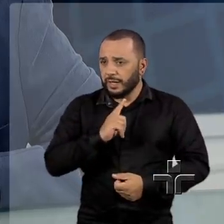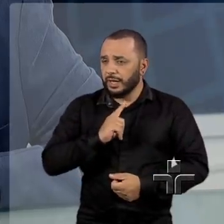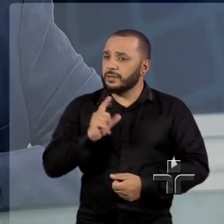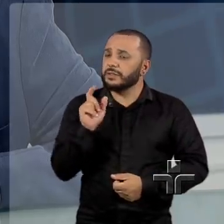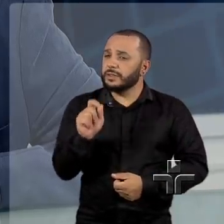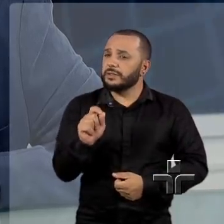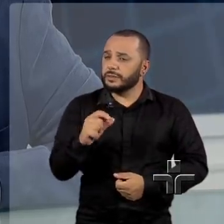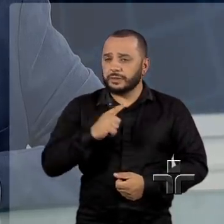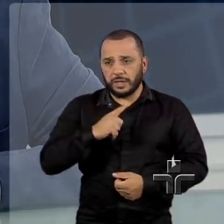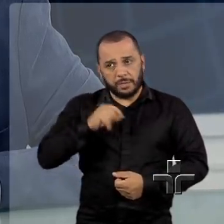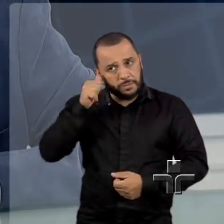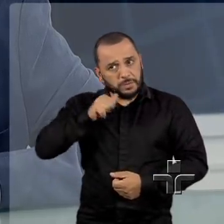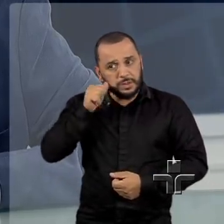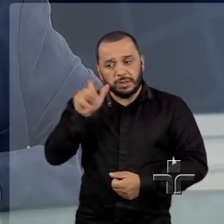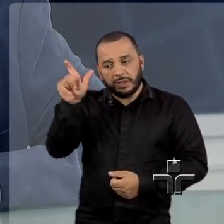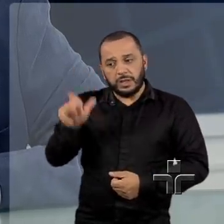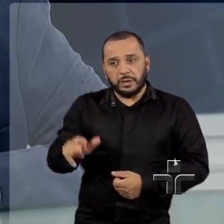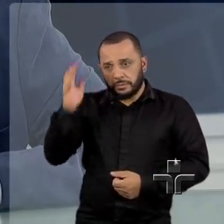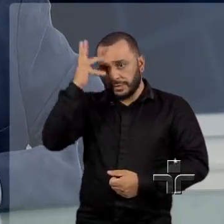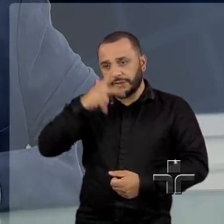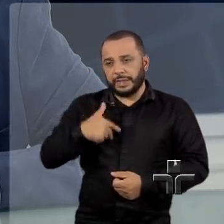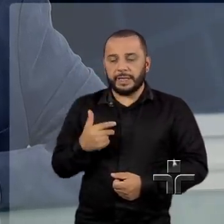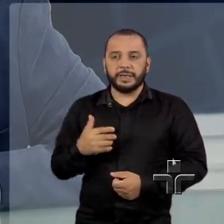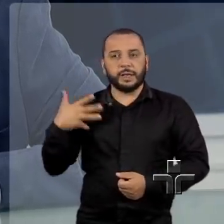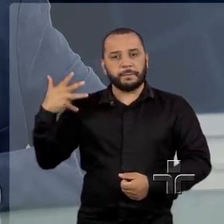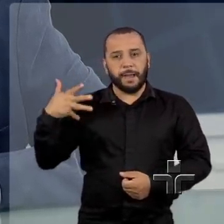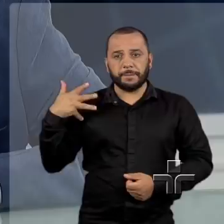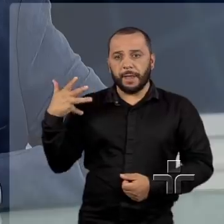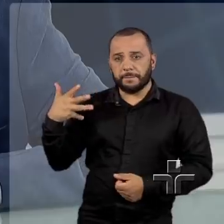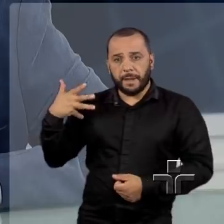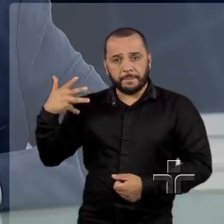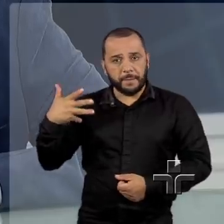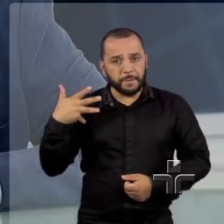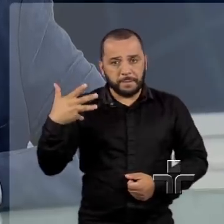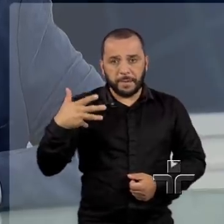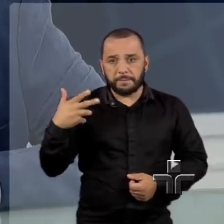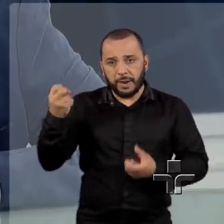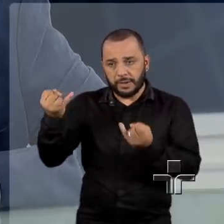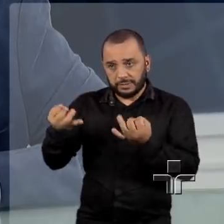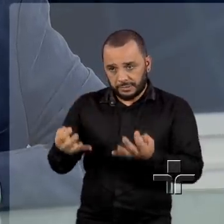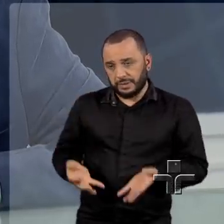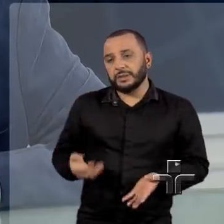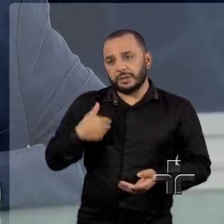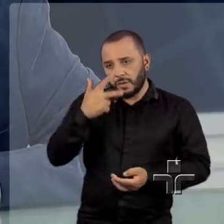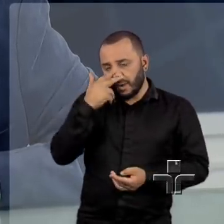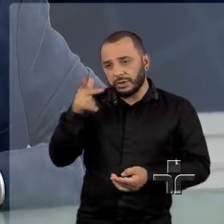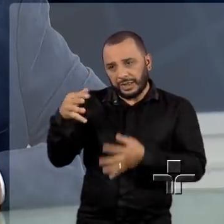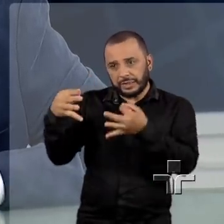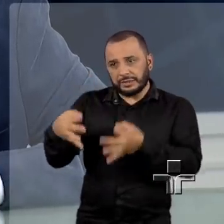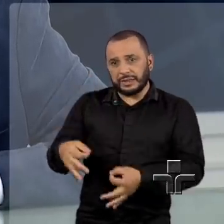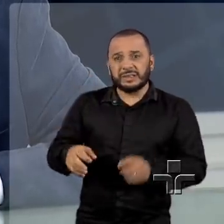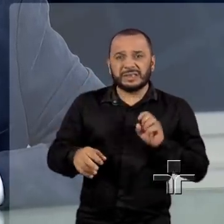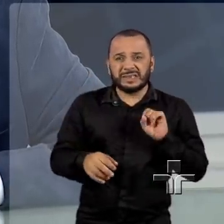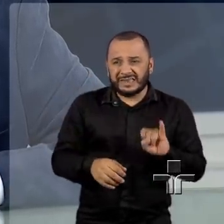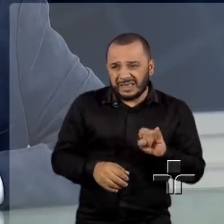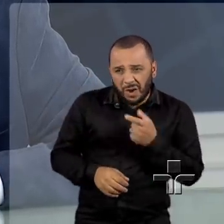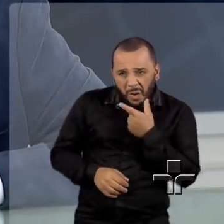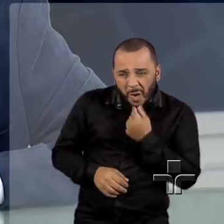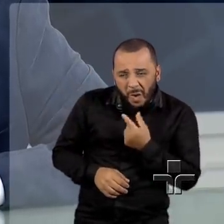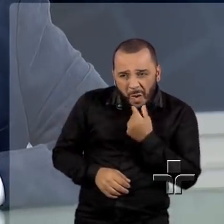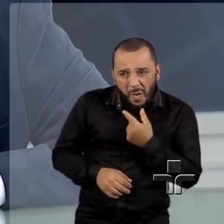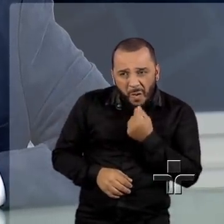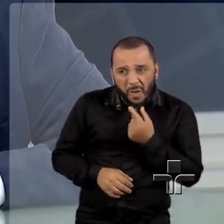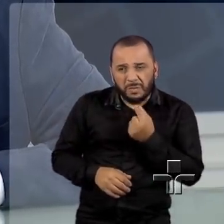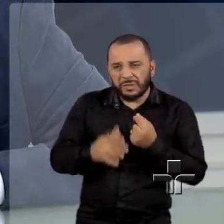tem uma menina bonita falando, como ela mesma disse, e eu acho que ela tem razão. Se fosse um cara, talvez tivesse motivado